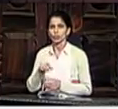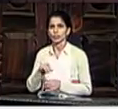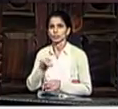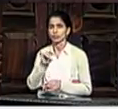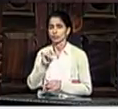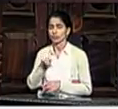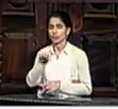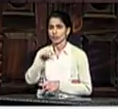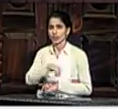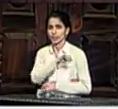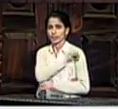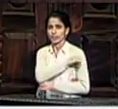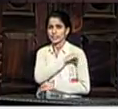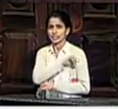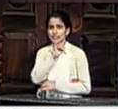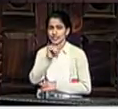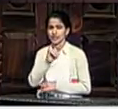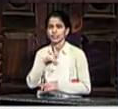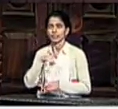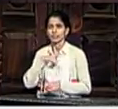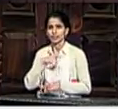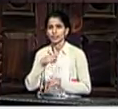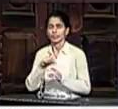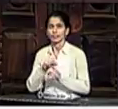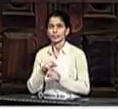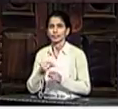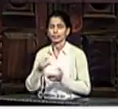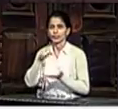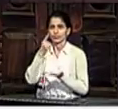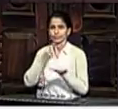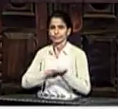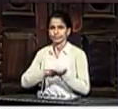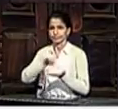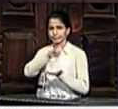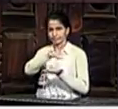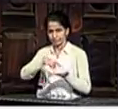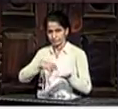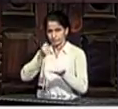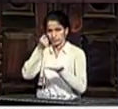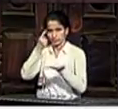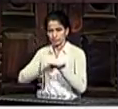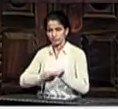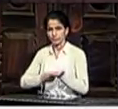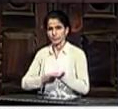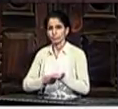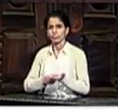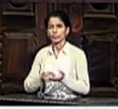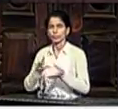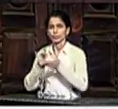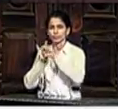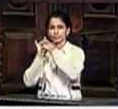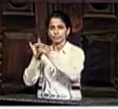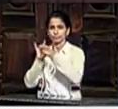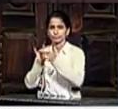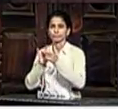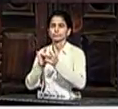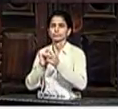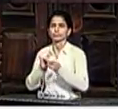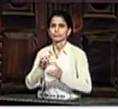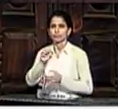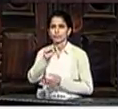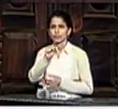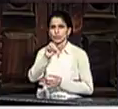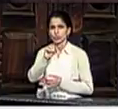Rio de Janeiro se tivesse a garantia e a seriedade do governo do estado. Nos tornamos sócios.